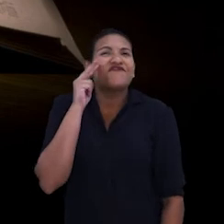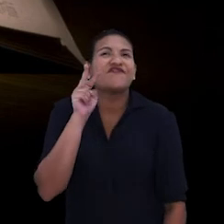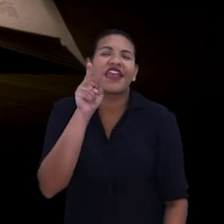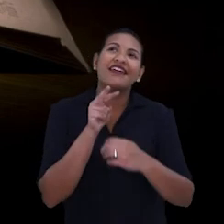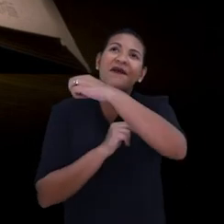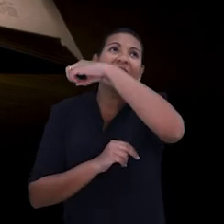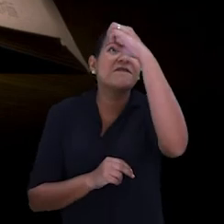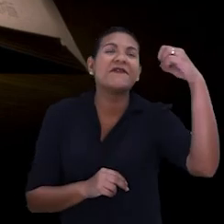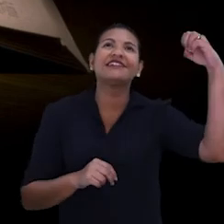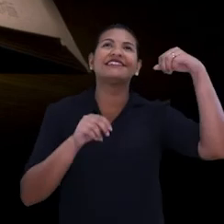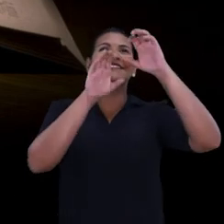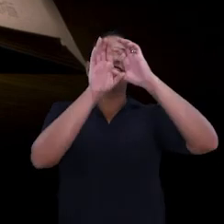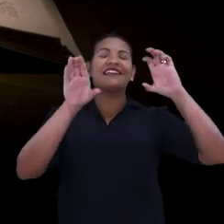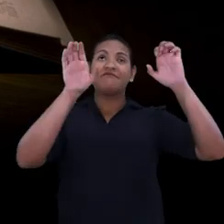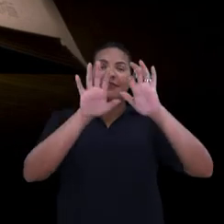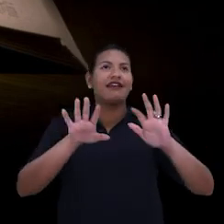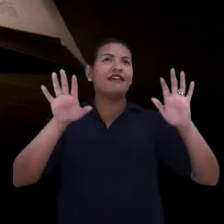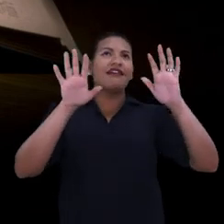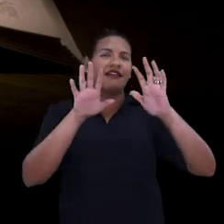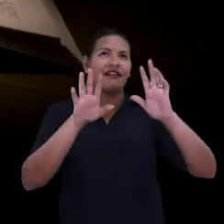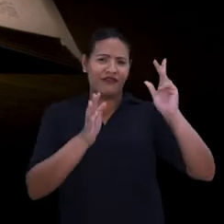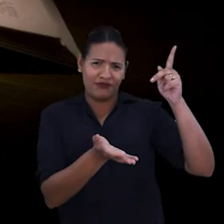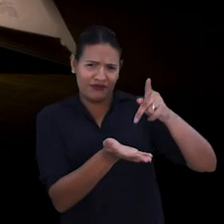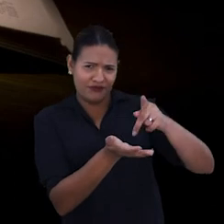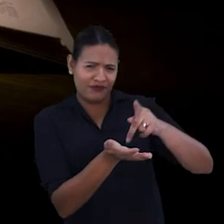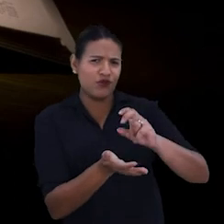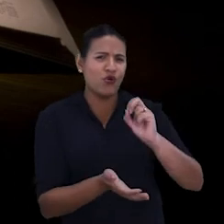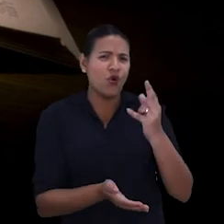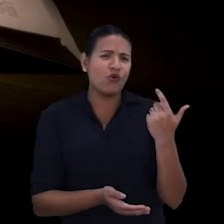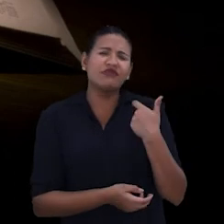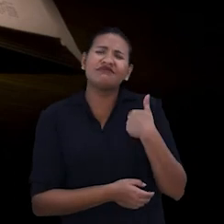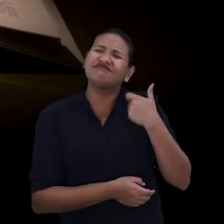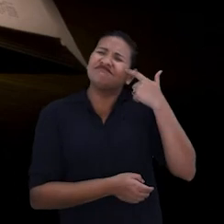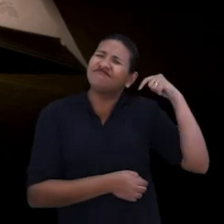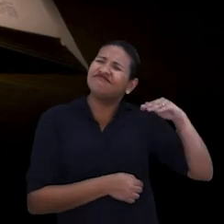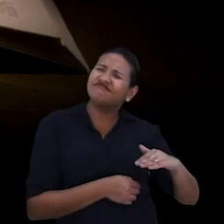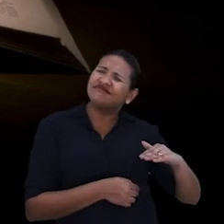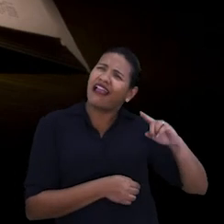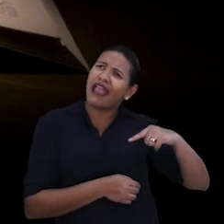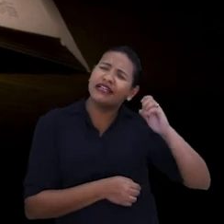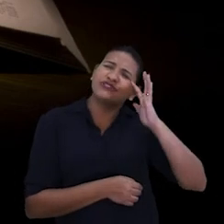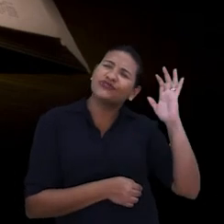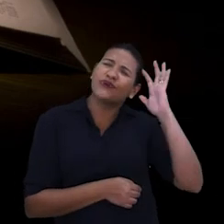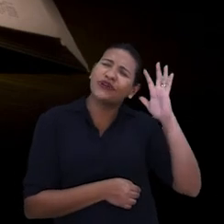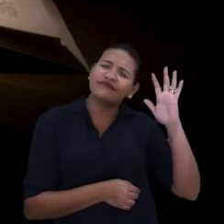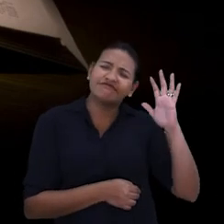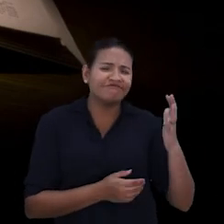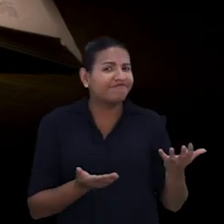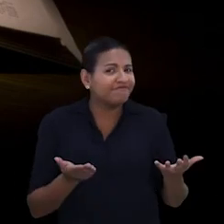conservo dessa imagem do céu é verdadeira ou inventada pelo sono dos meus olhos naquela noite já muito antiga.